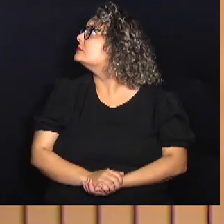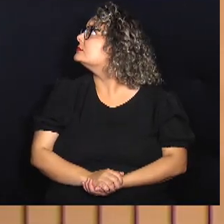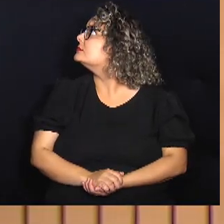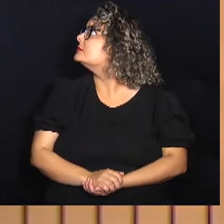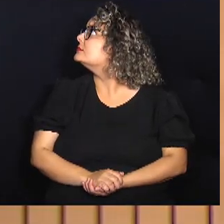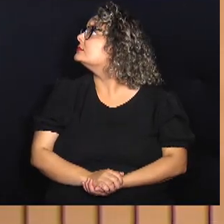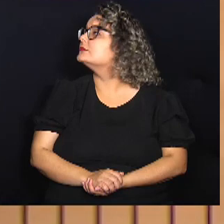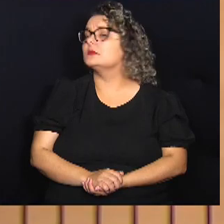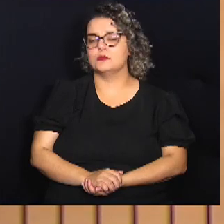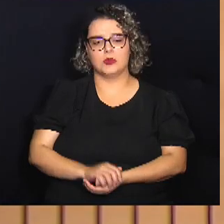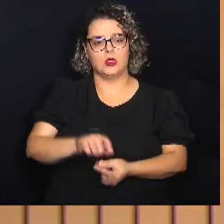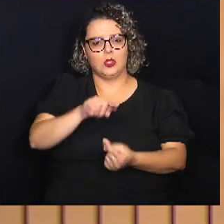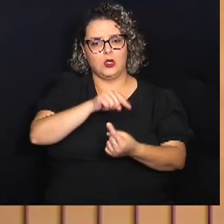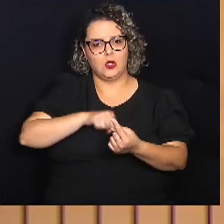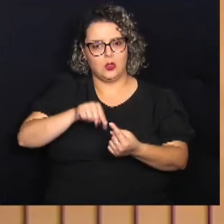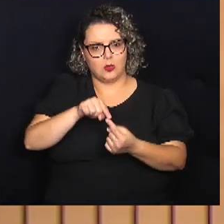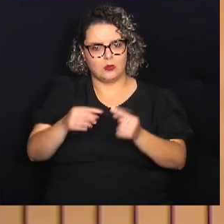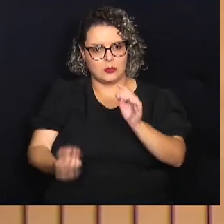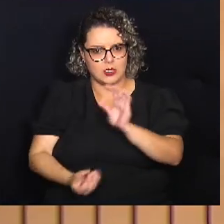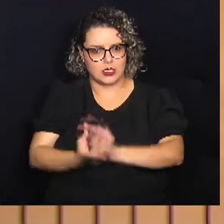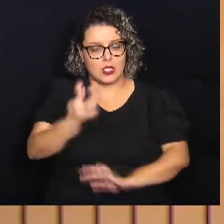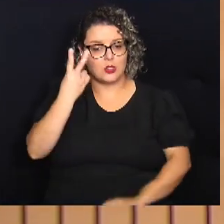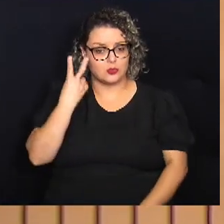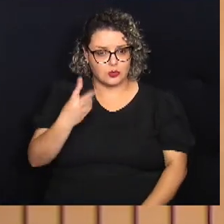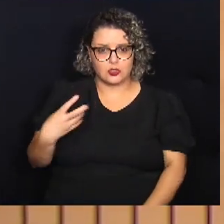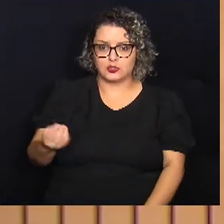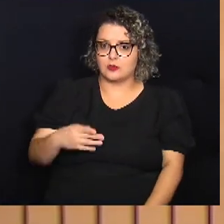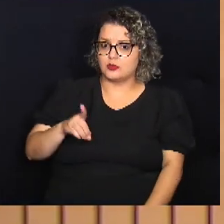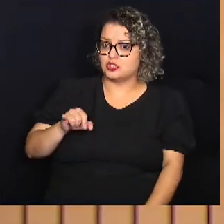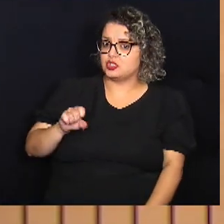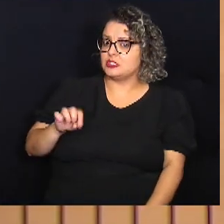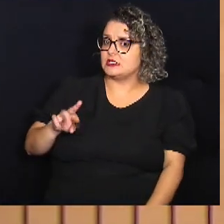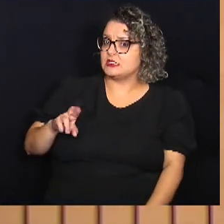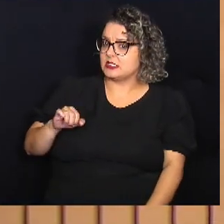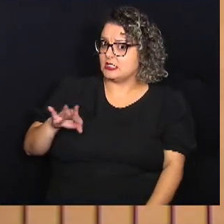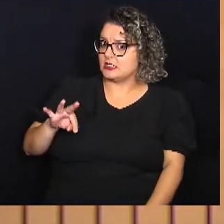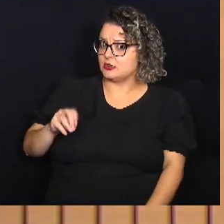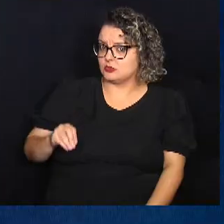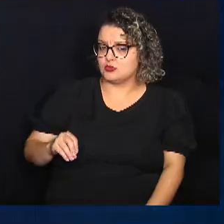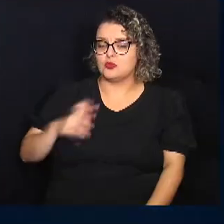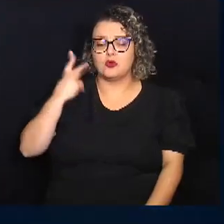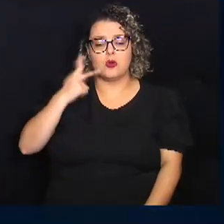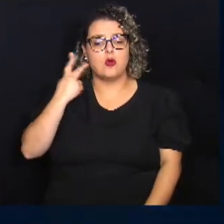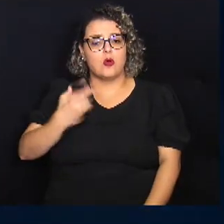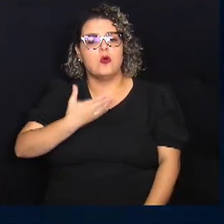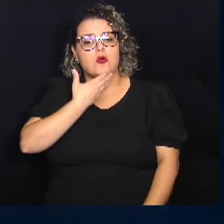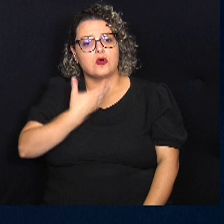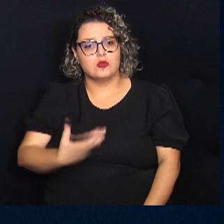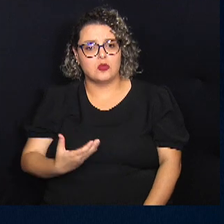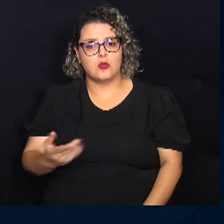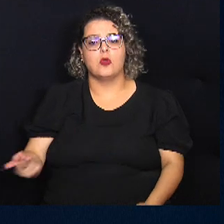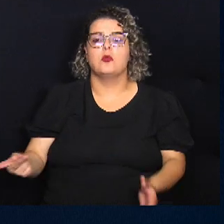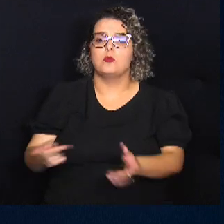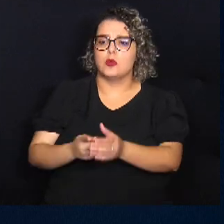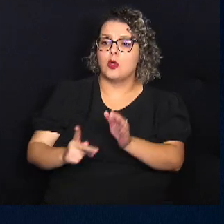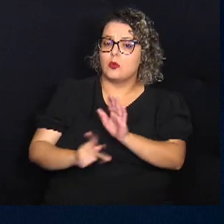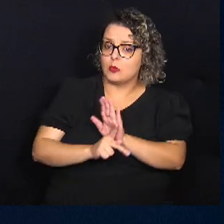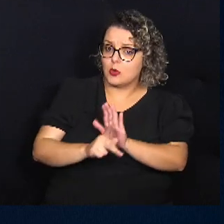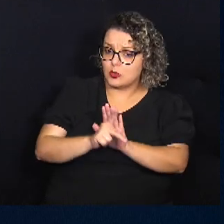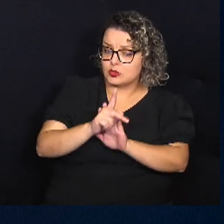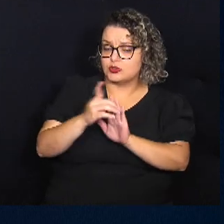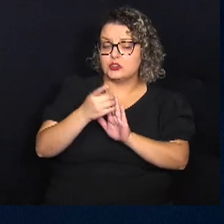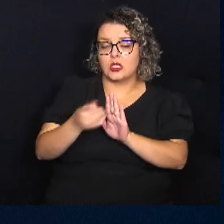Com o objetivo de criar 2 novos distritos em Campinas, o vereador Carmo Luiz protocolou projetos de